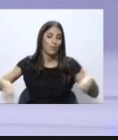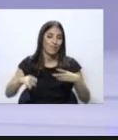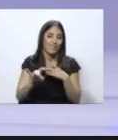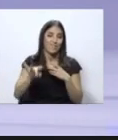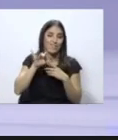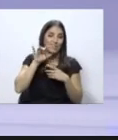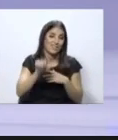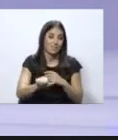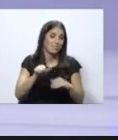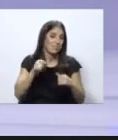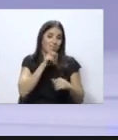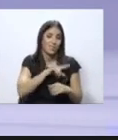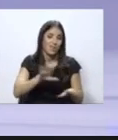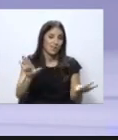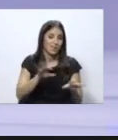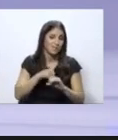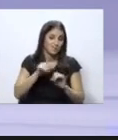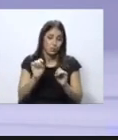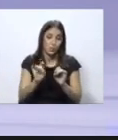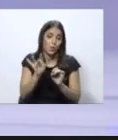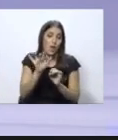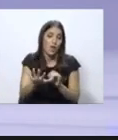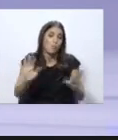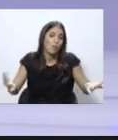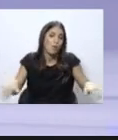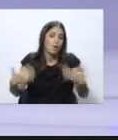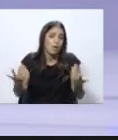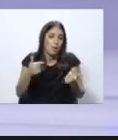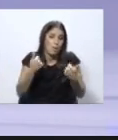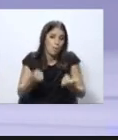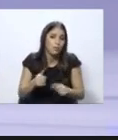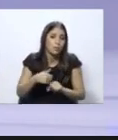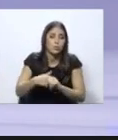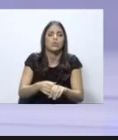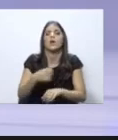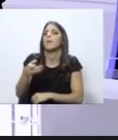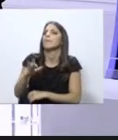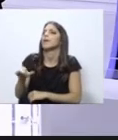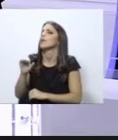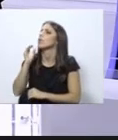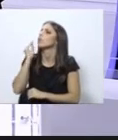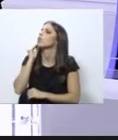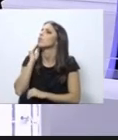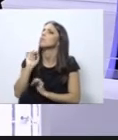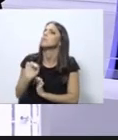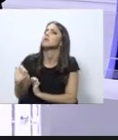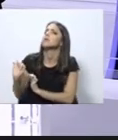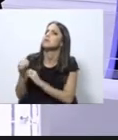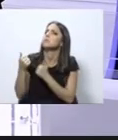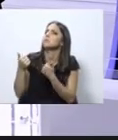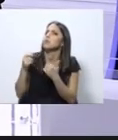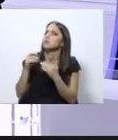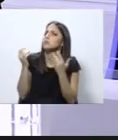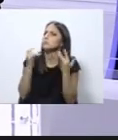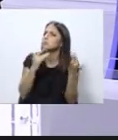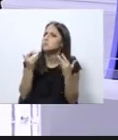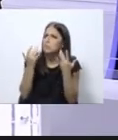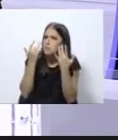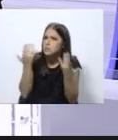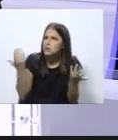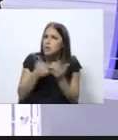de lança, há sempre lugares para os bons jogadores. Pedro, como é que recebeste esta notícia? Acho que é um bom jogador,